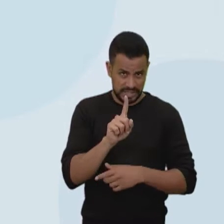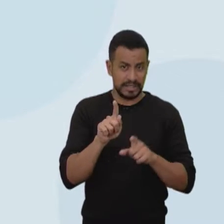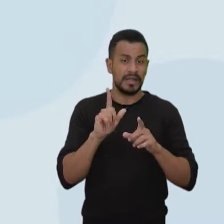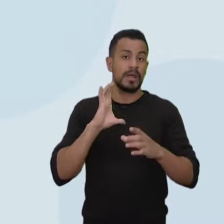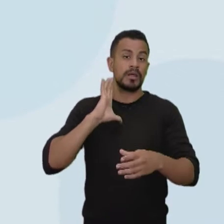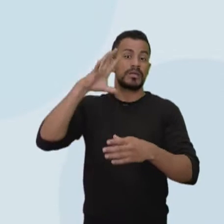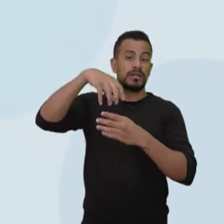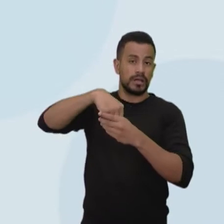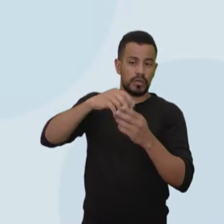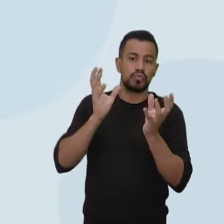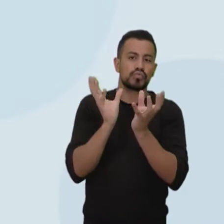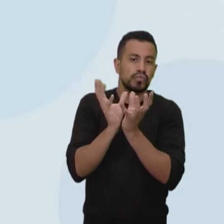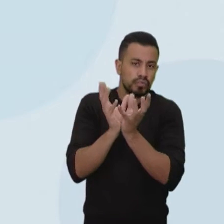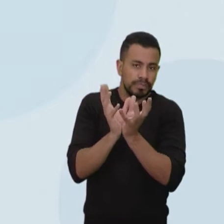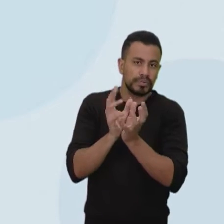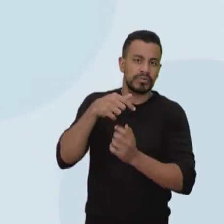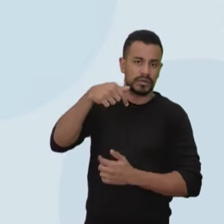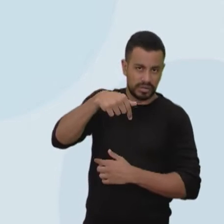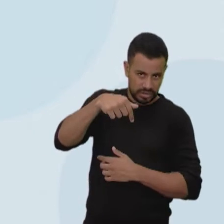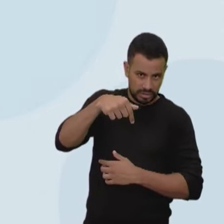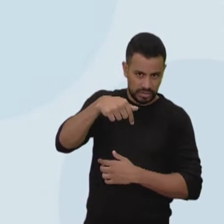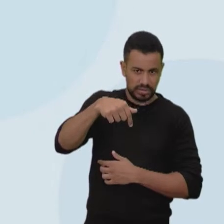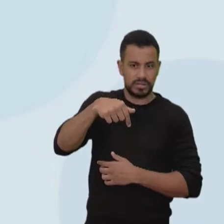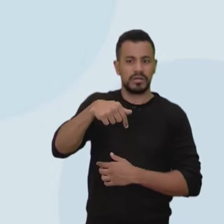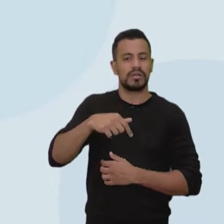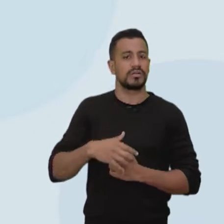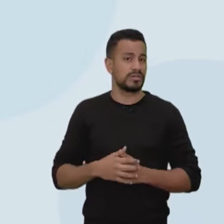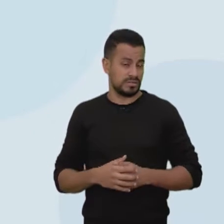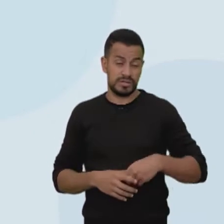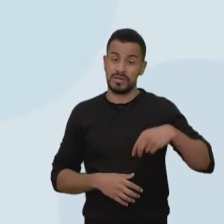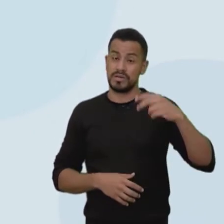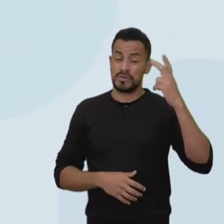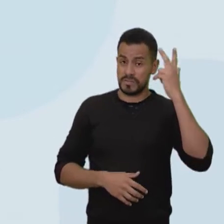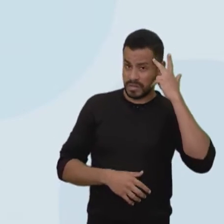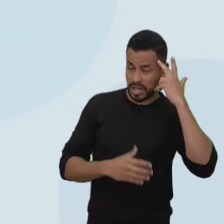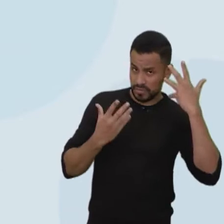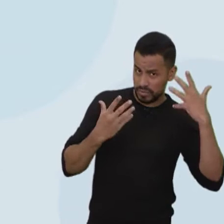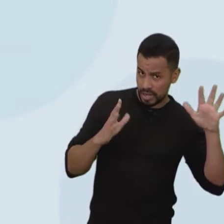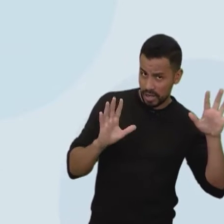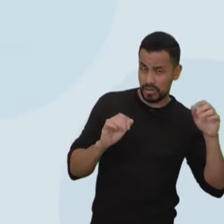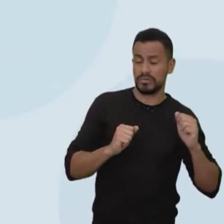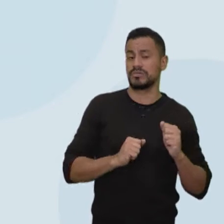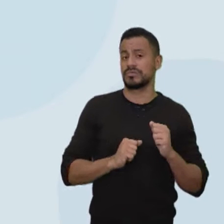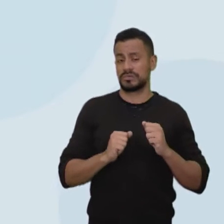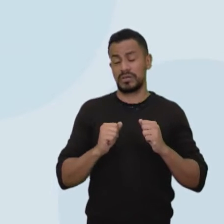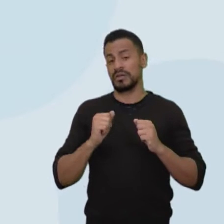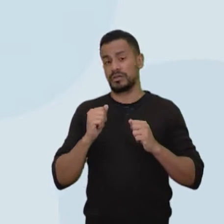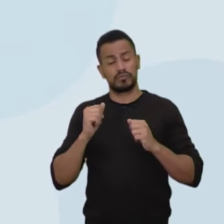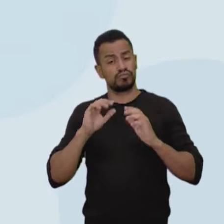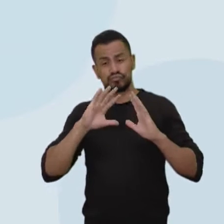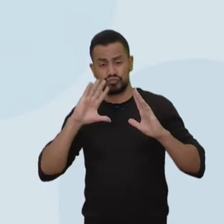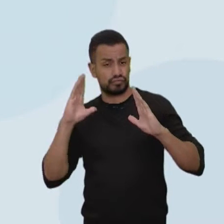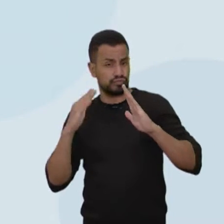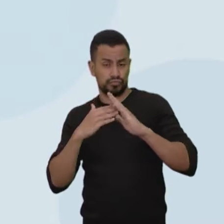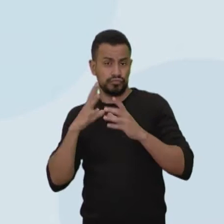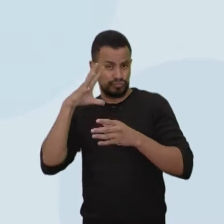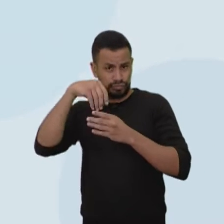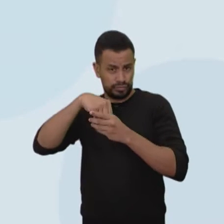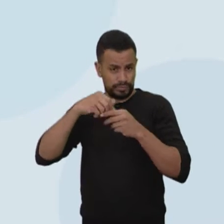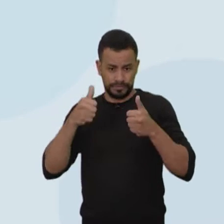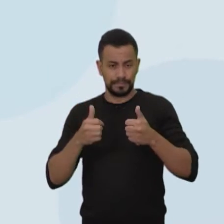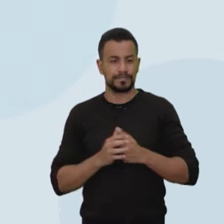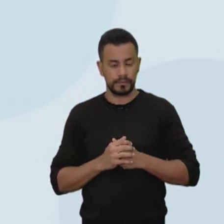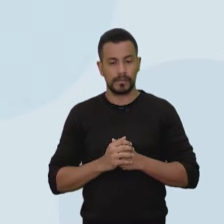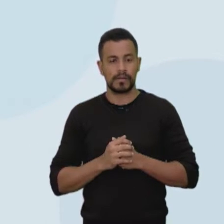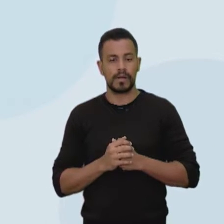também natural é racional? É. Inteiro é racional? É. Então, o racional está englobando tudo isso. Tudo bem, professora? Então, vamos continuar. Tem um exemplo